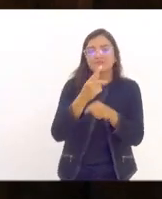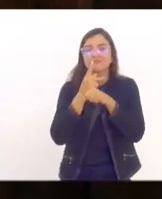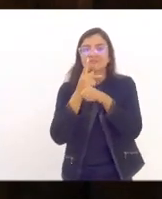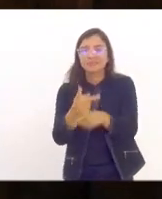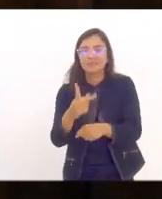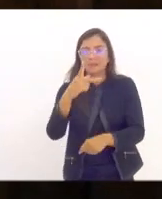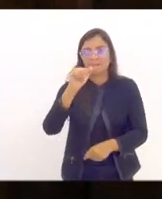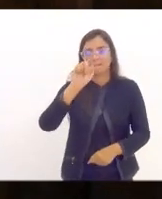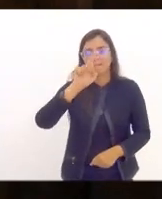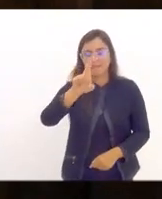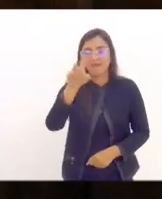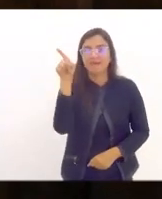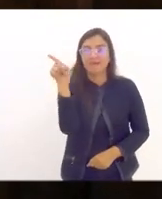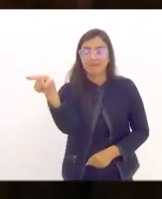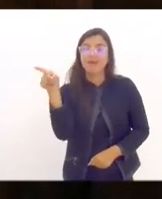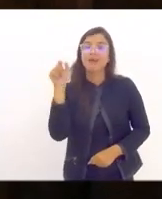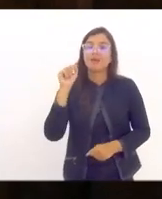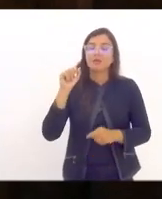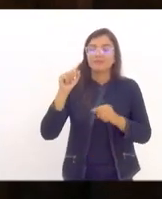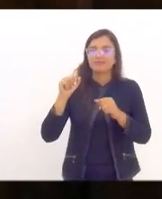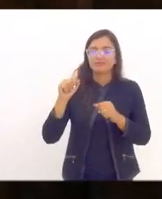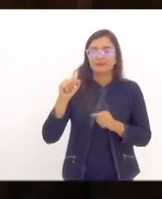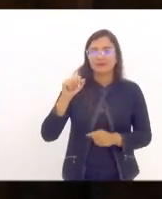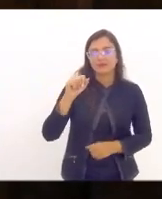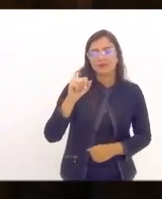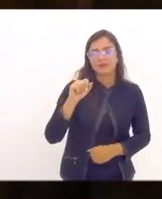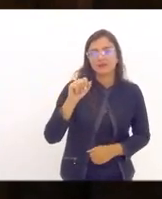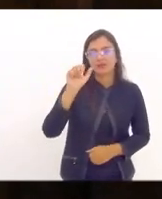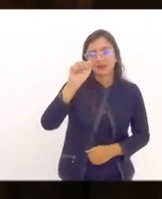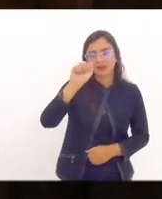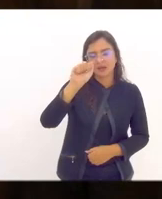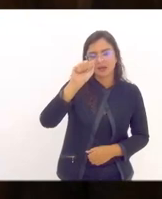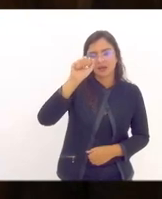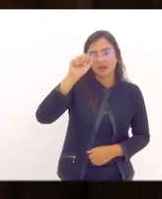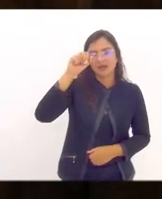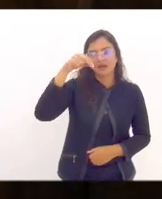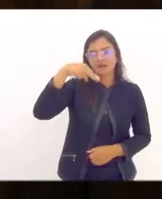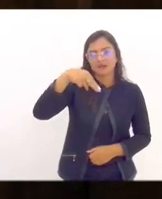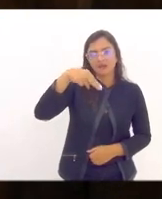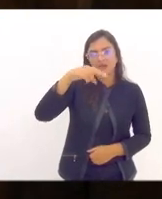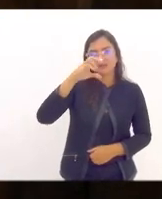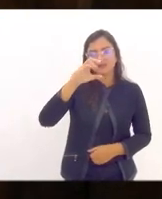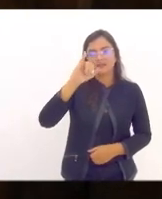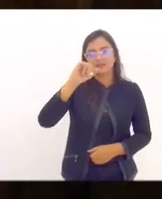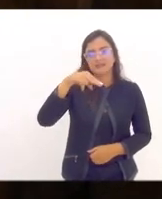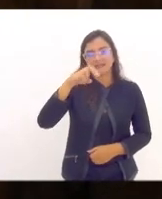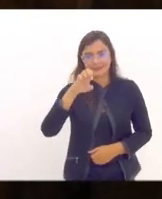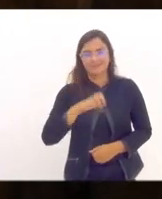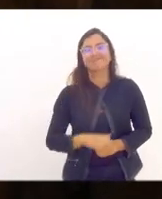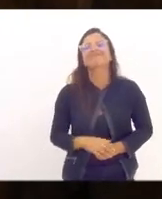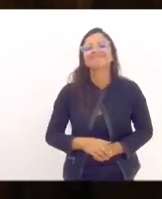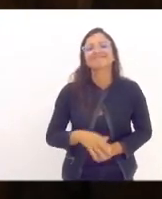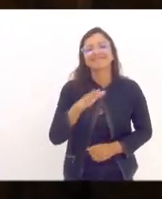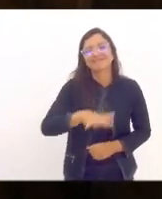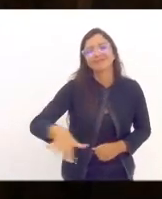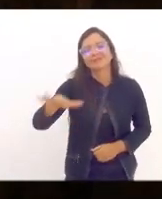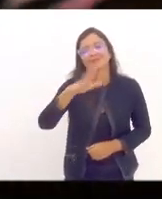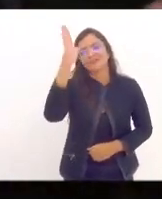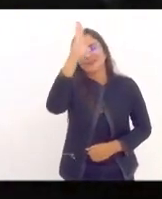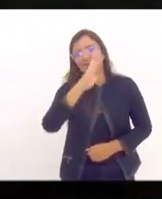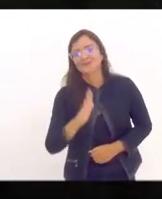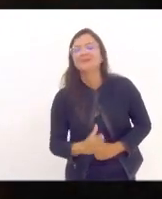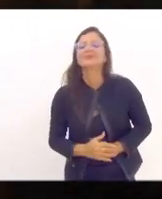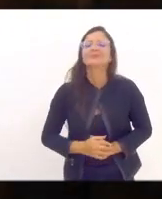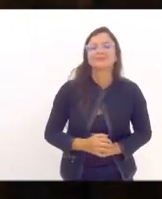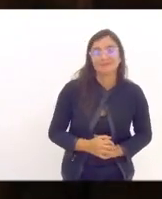dados pela Agência Nacional de cinema como maior exibidor de filmes brasileiros de todo o território nacional